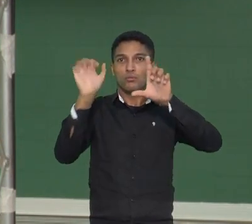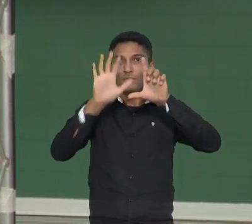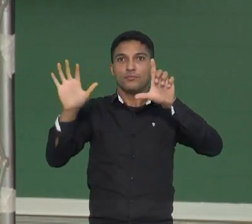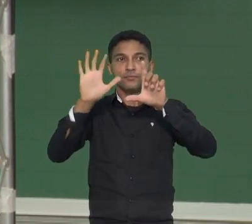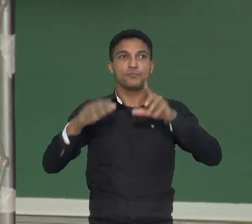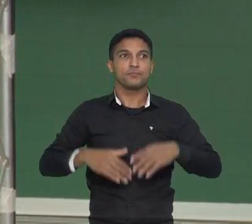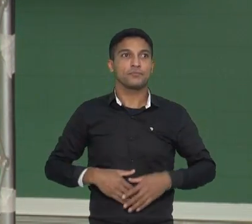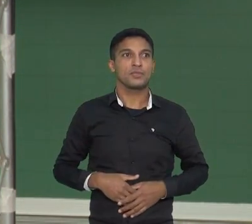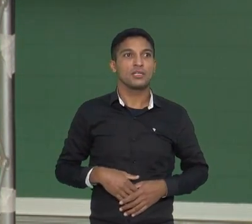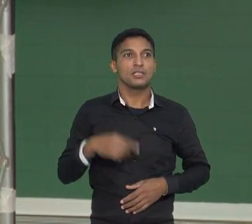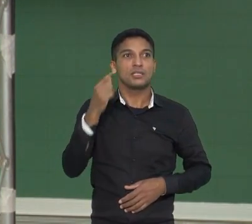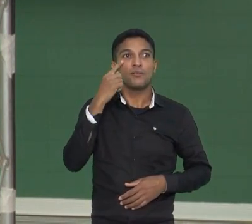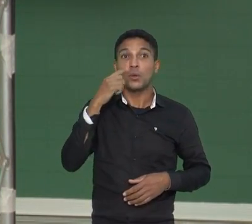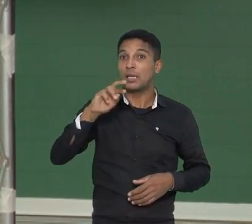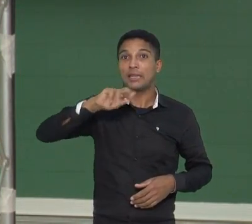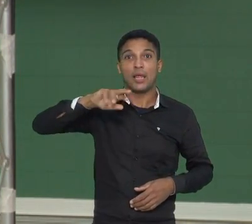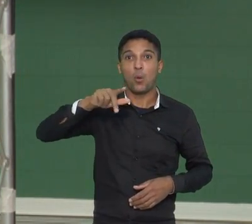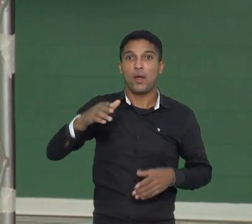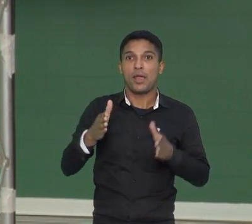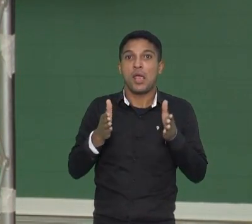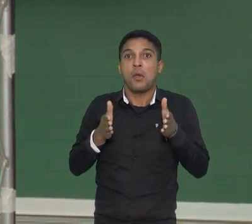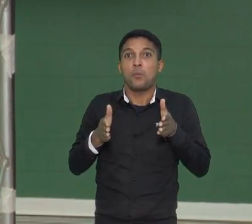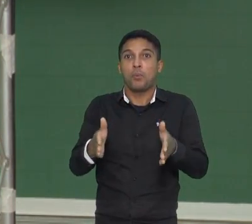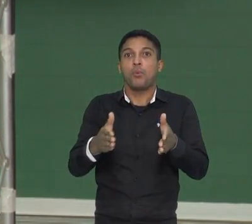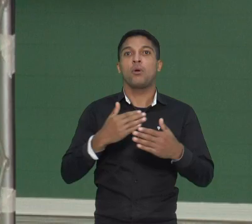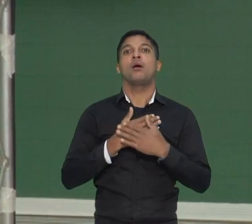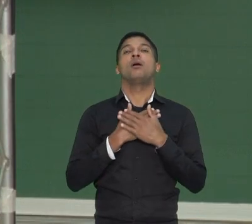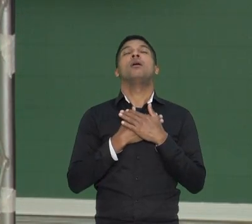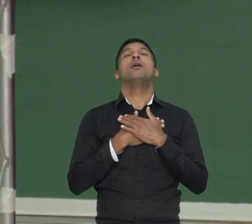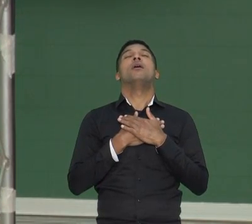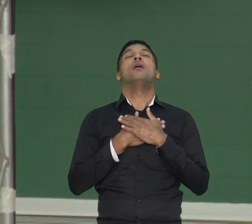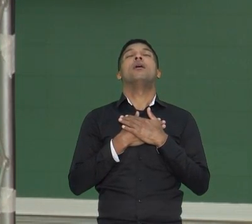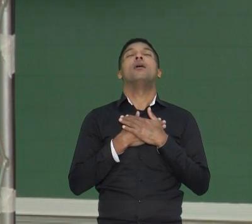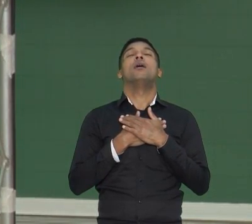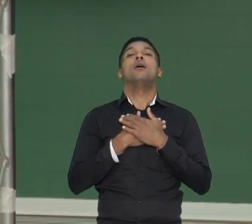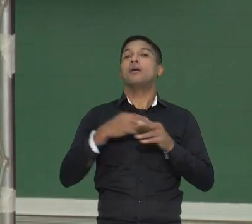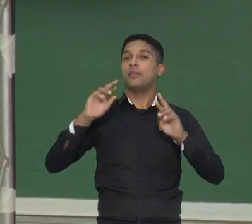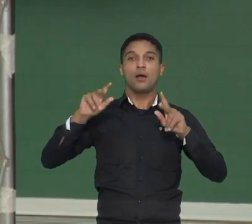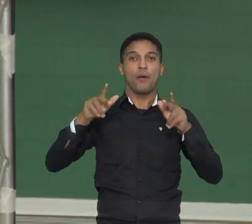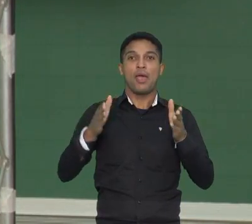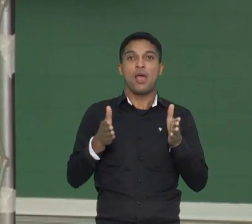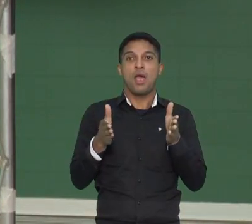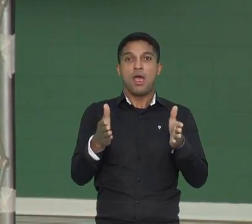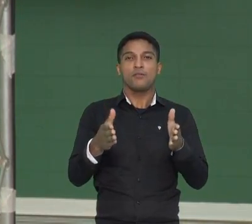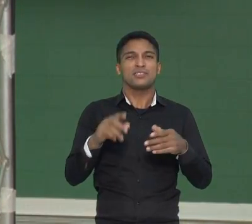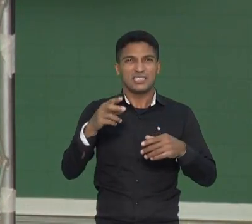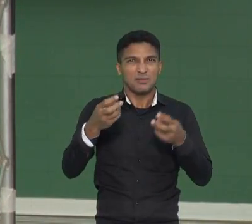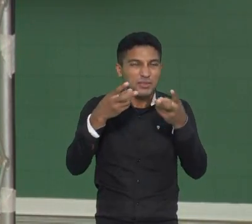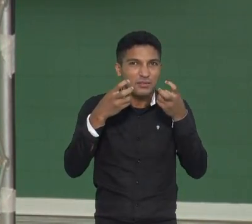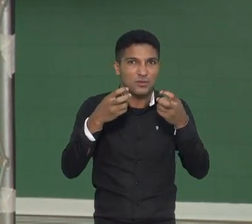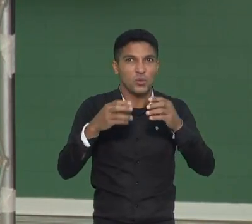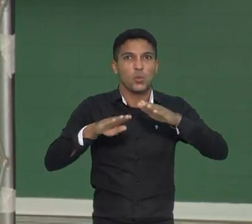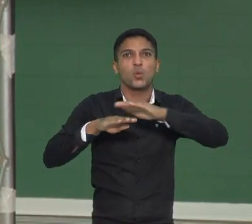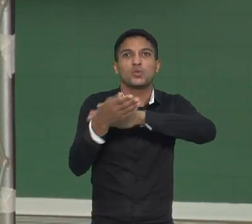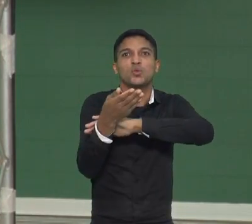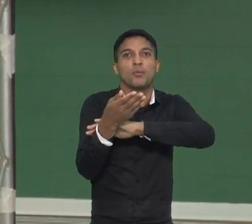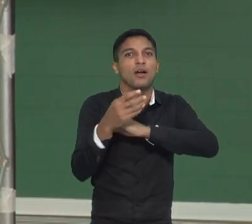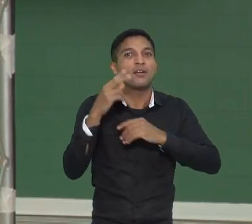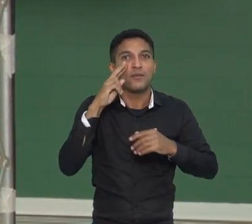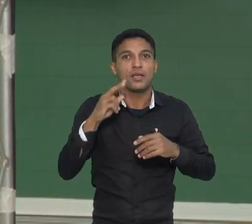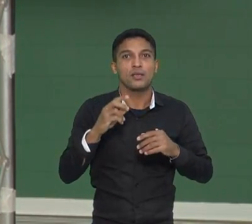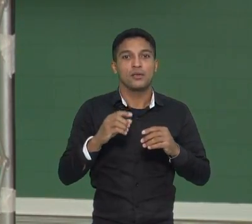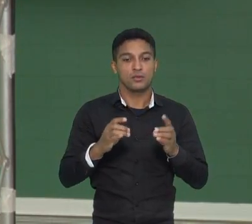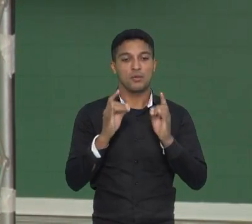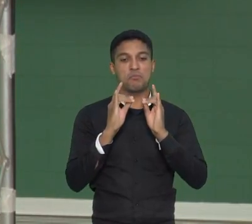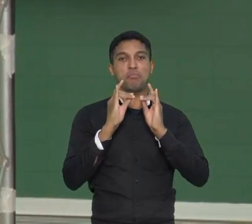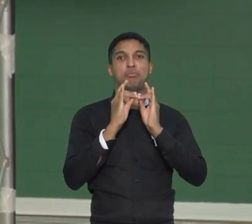um caixão, como nós estamos, perceba que não é um caixão, como nós estamos acostumados a ver nos